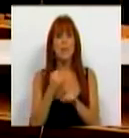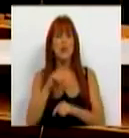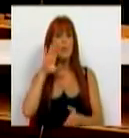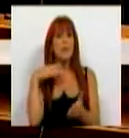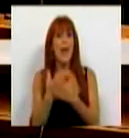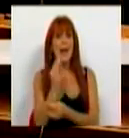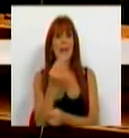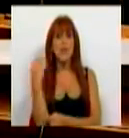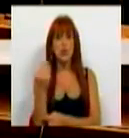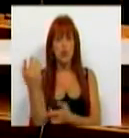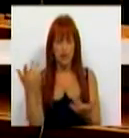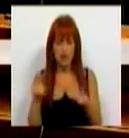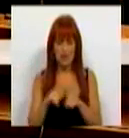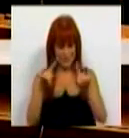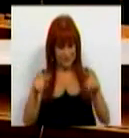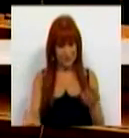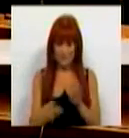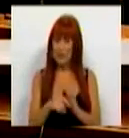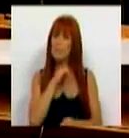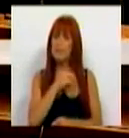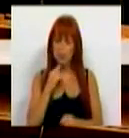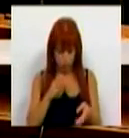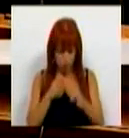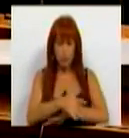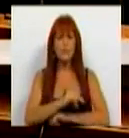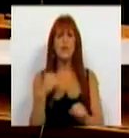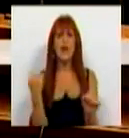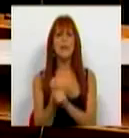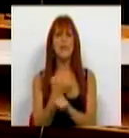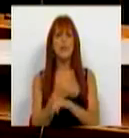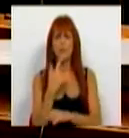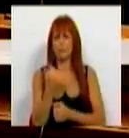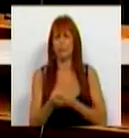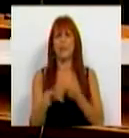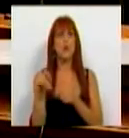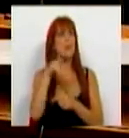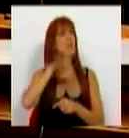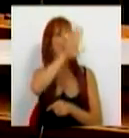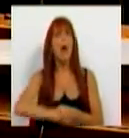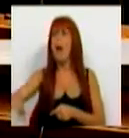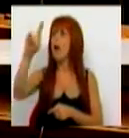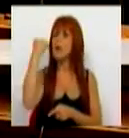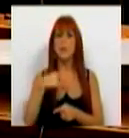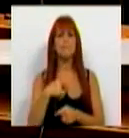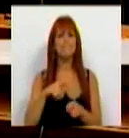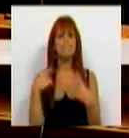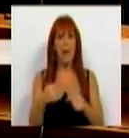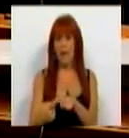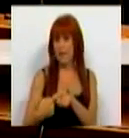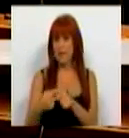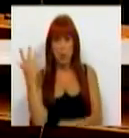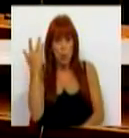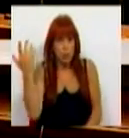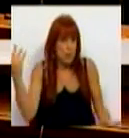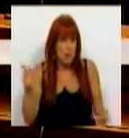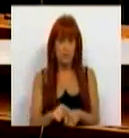e Jovens. Este quadro legal permitiu a manutenção de uma atividade que, em muitas zonas do nosso país, se reveste de um interesse